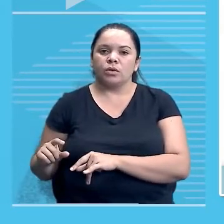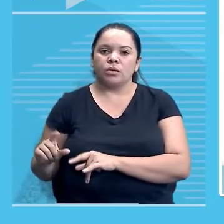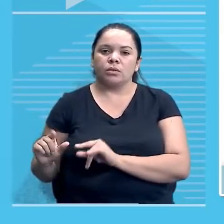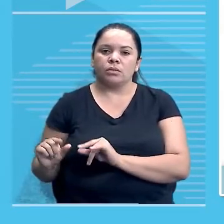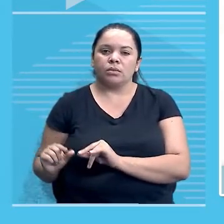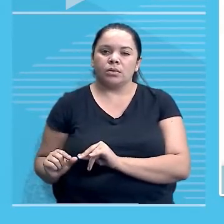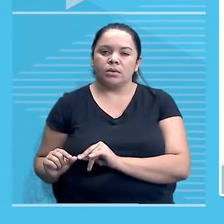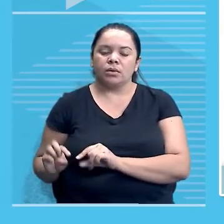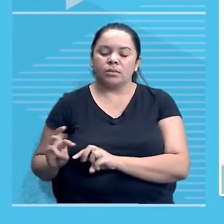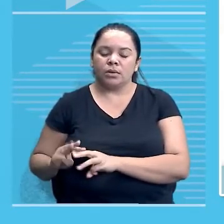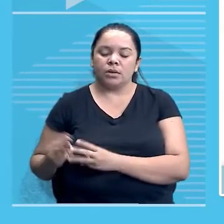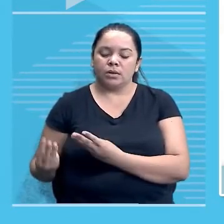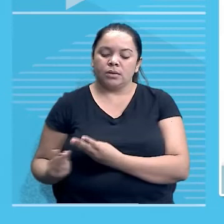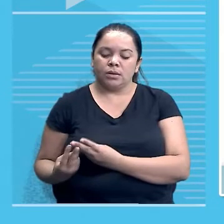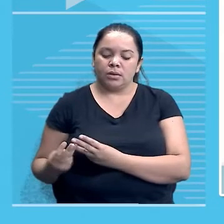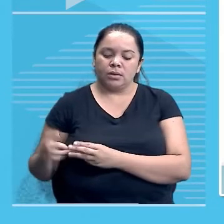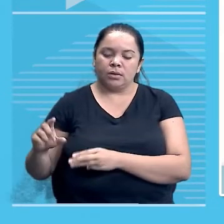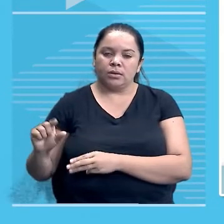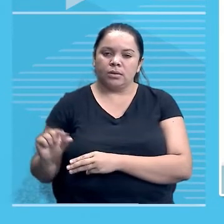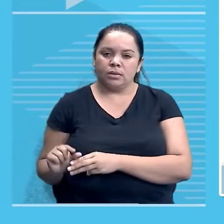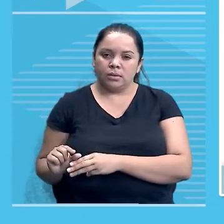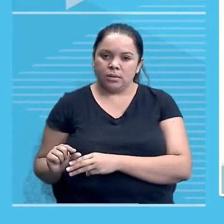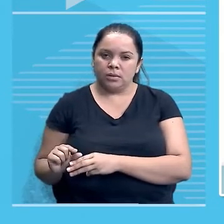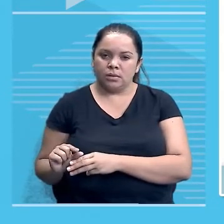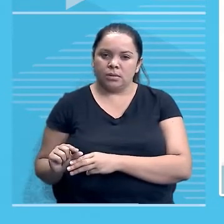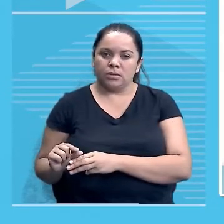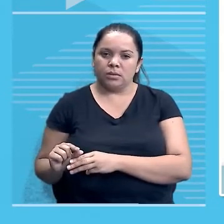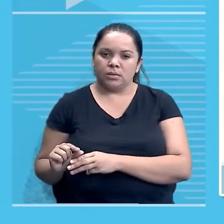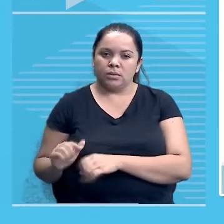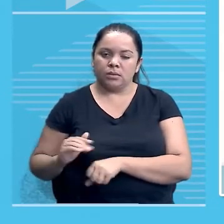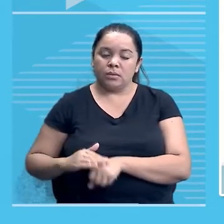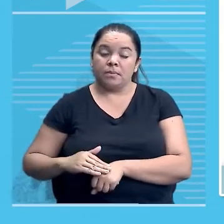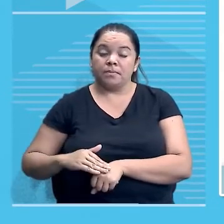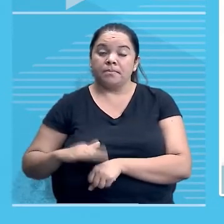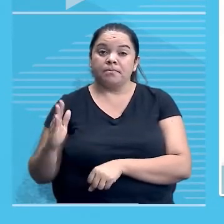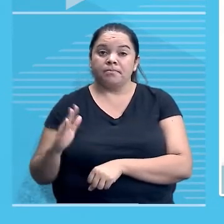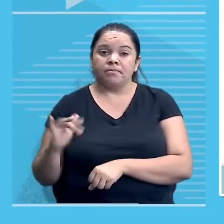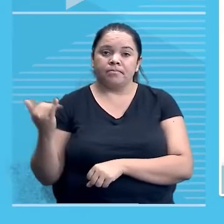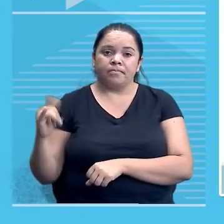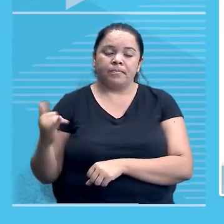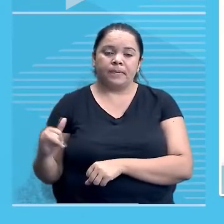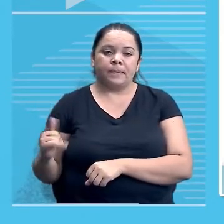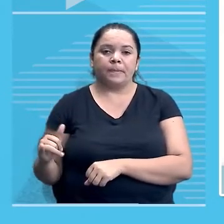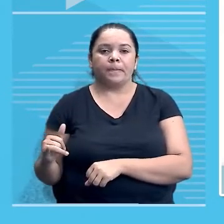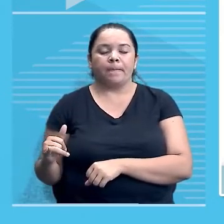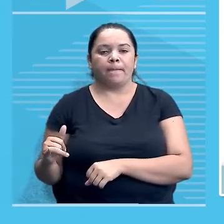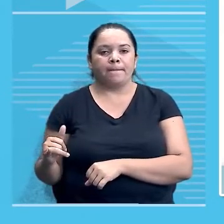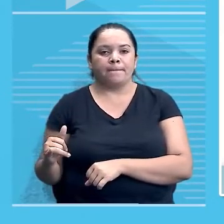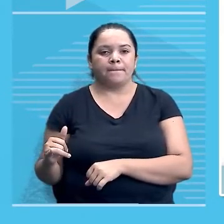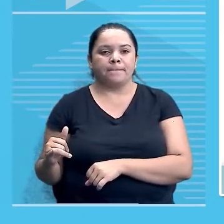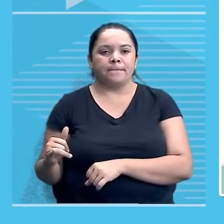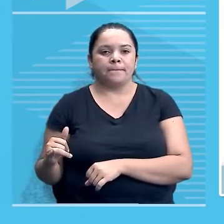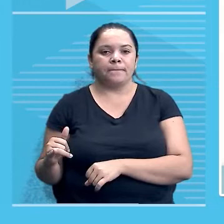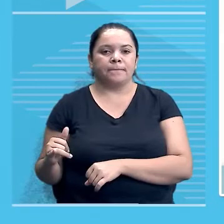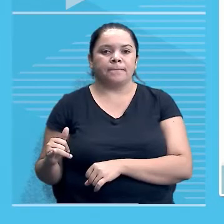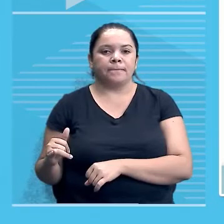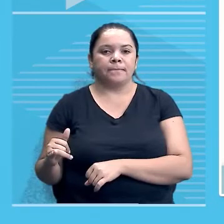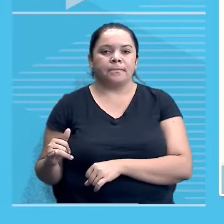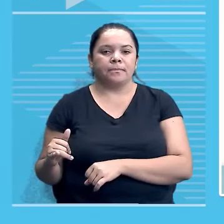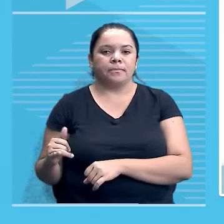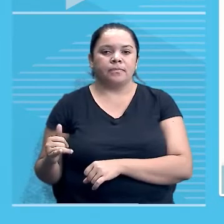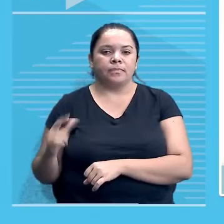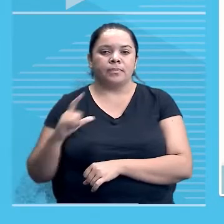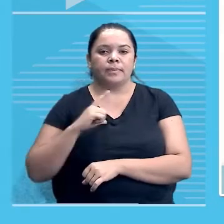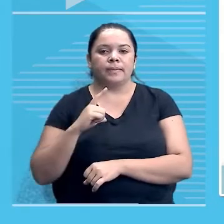vai acumular mais energia e vai, consequentemente, sofrer um